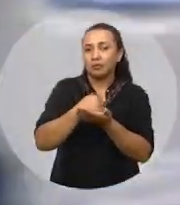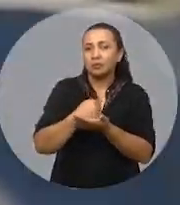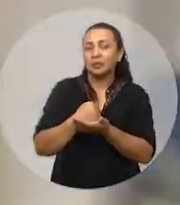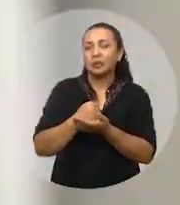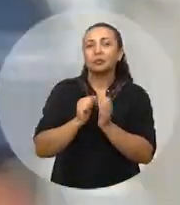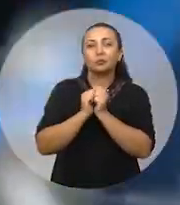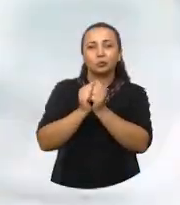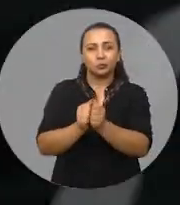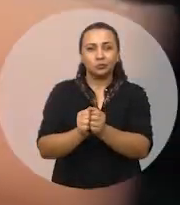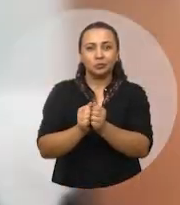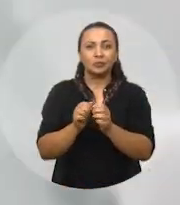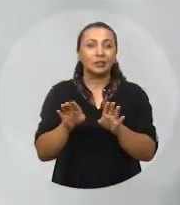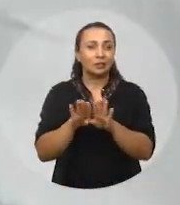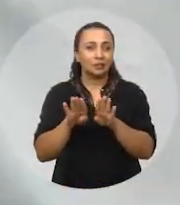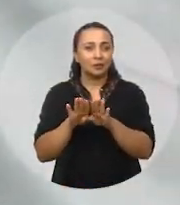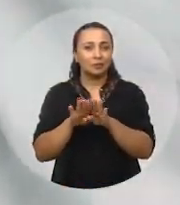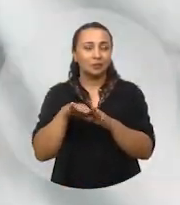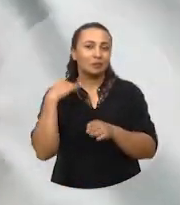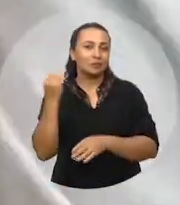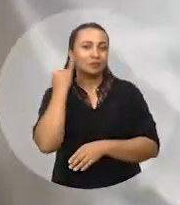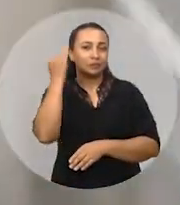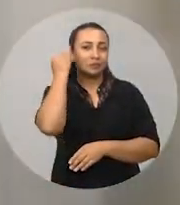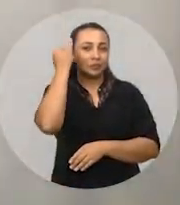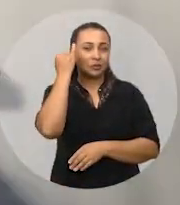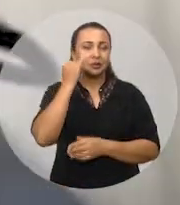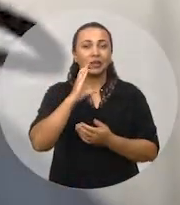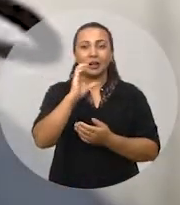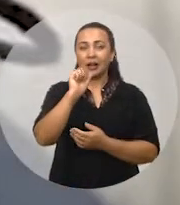E, importante, a capnografia,